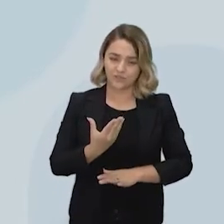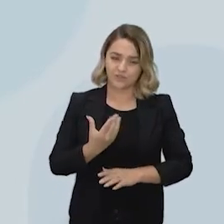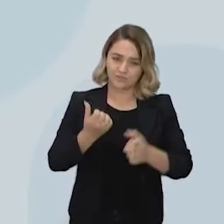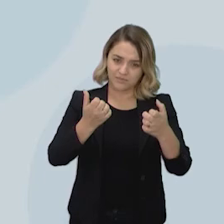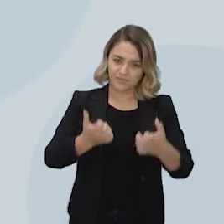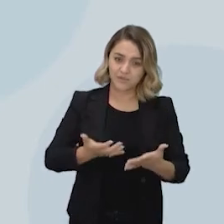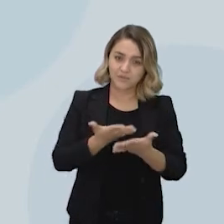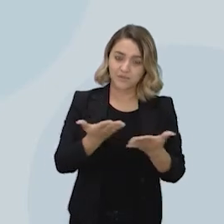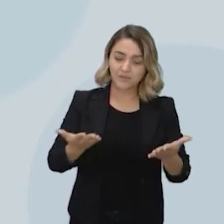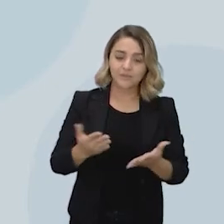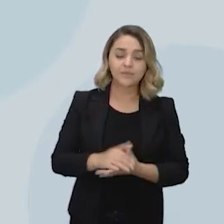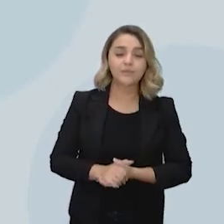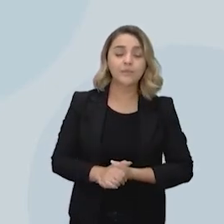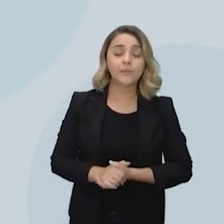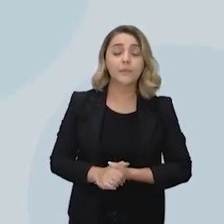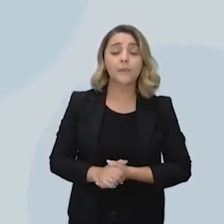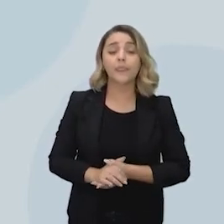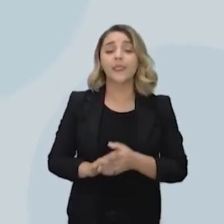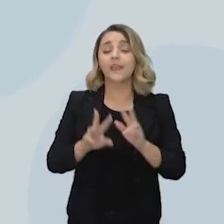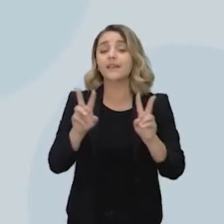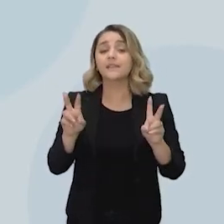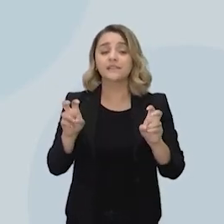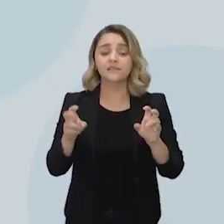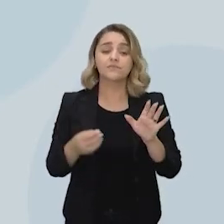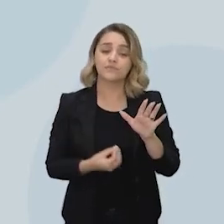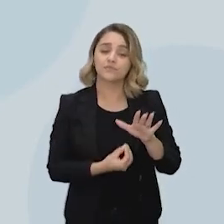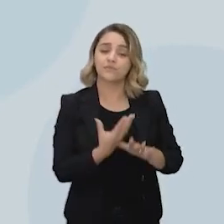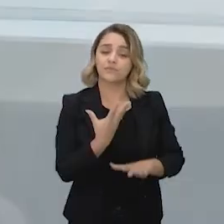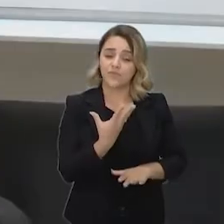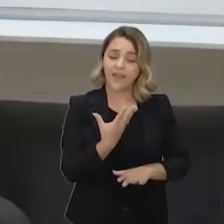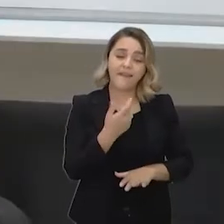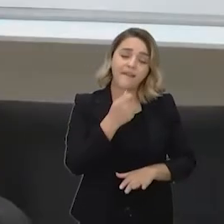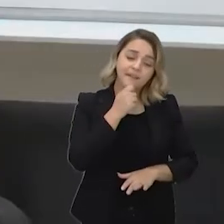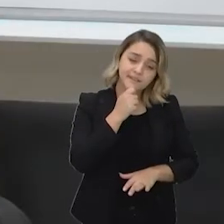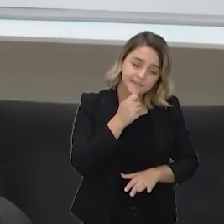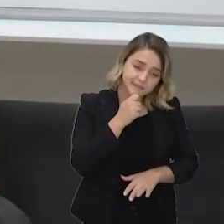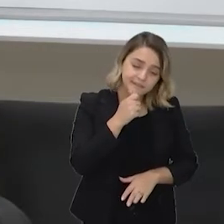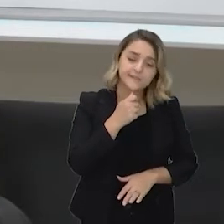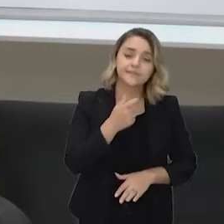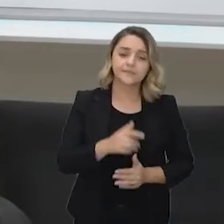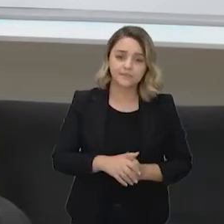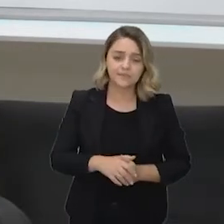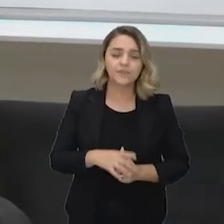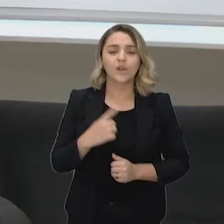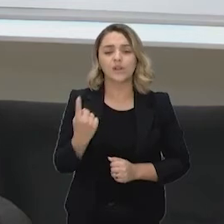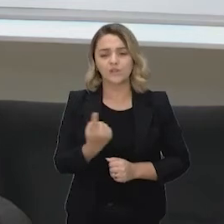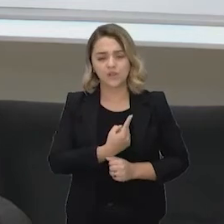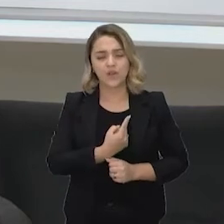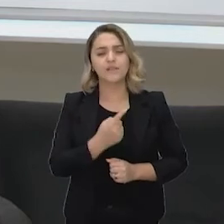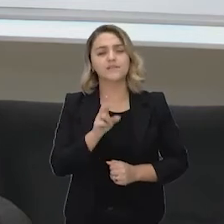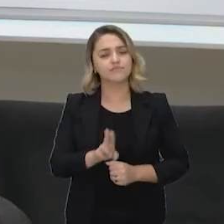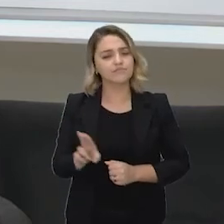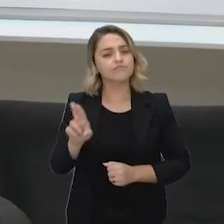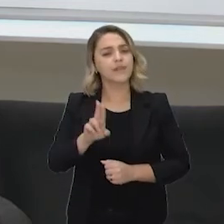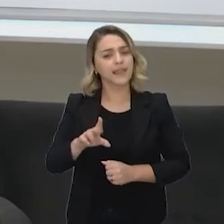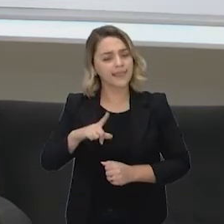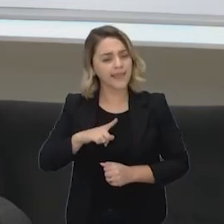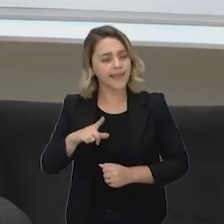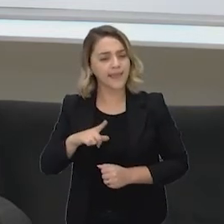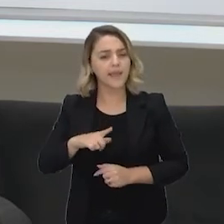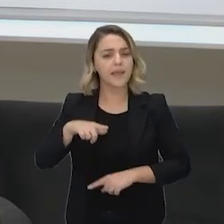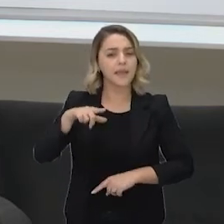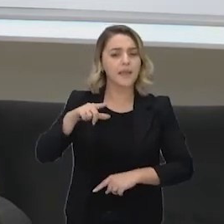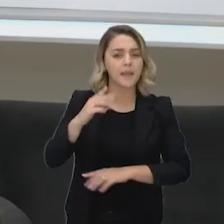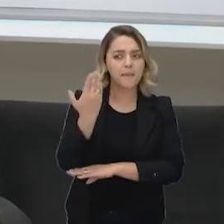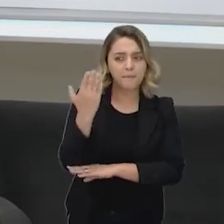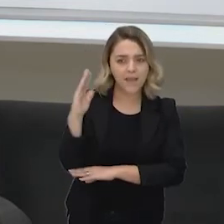vocês. Essa questão da origem, infelizmente ainda, né? Às vezes a gente tem a utilização de madeira